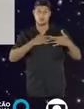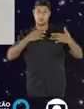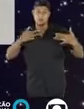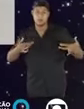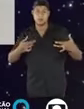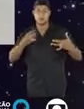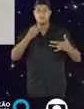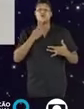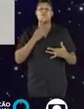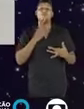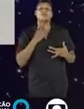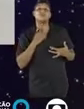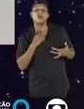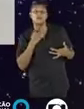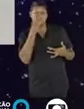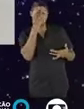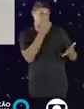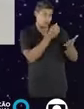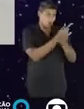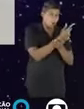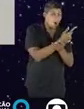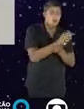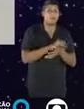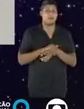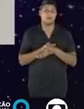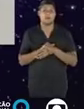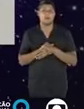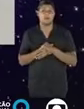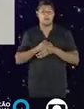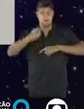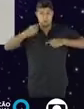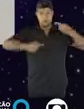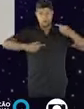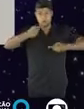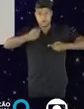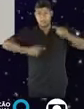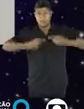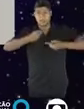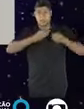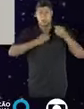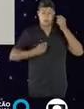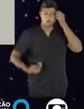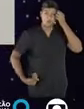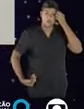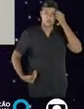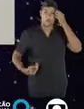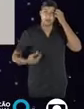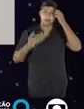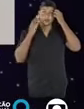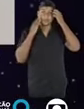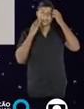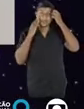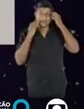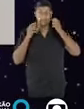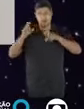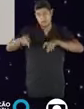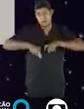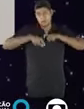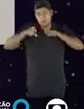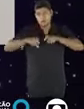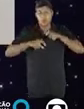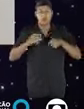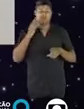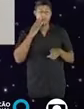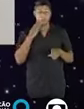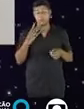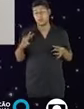boa vontade do consumidor, boa vontade de políticos, governantes, boa vontade de agricultores, boa vontade,